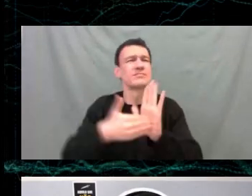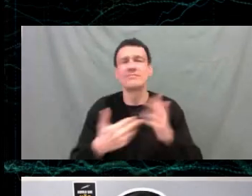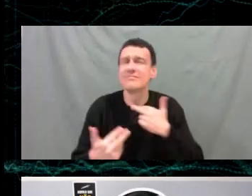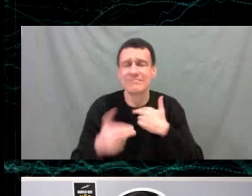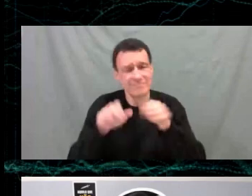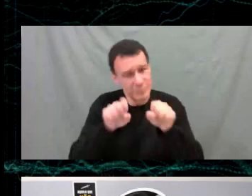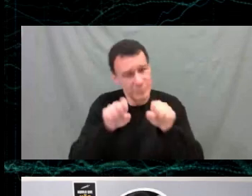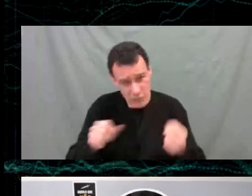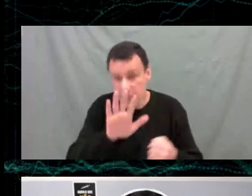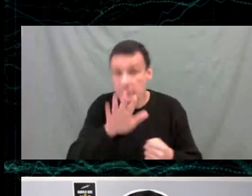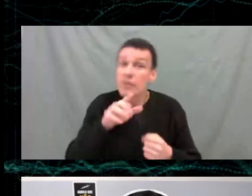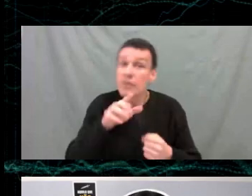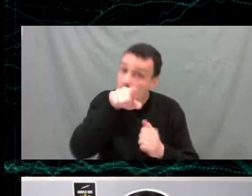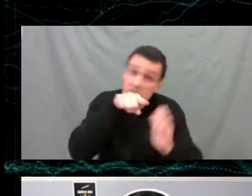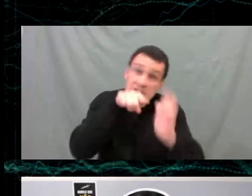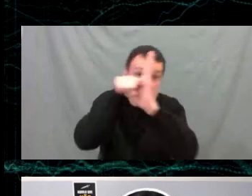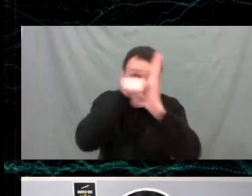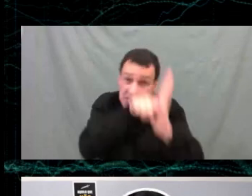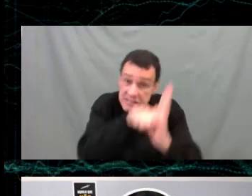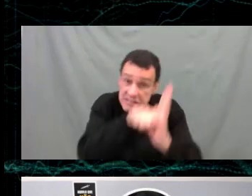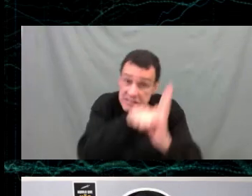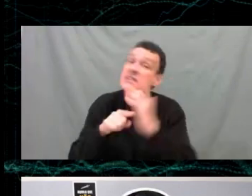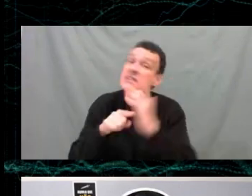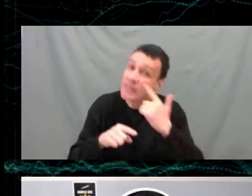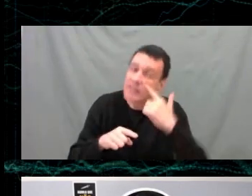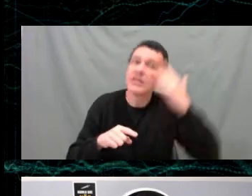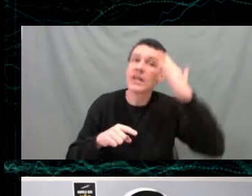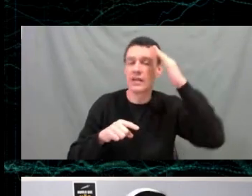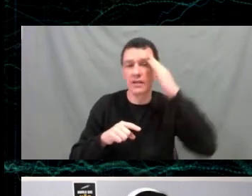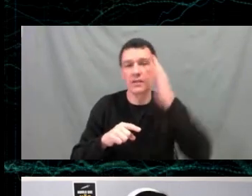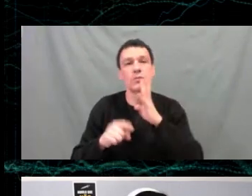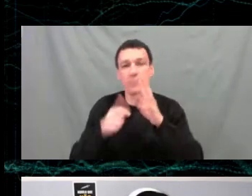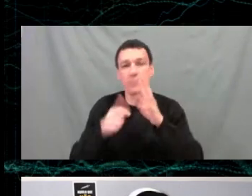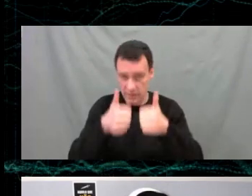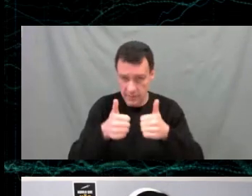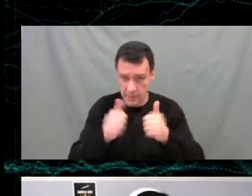tá? Aqui, deixa eu voltar aqui.